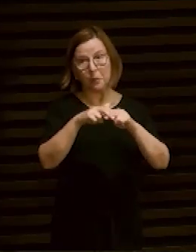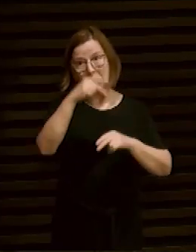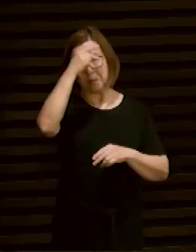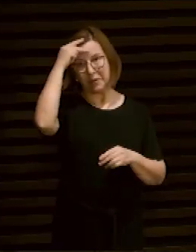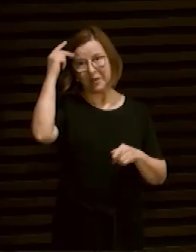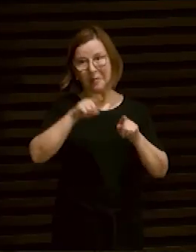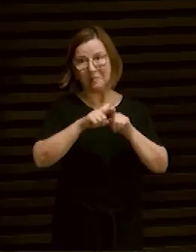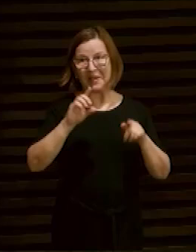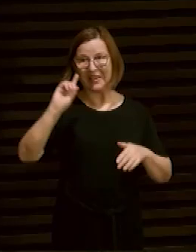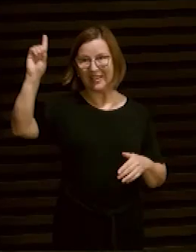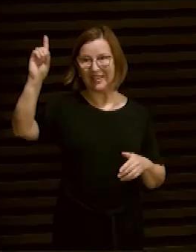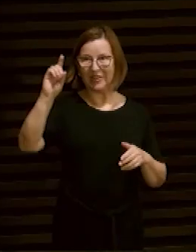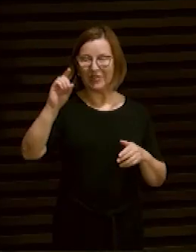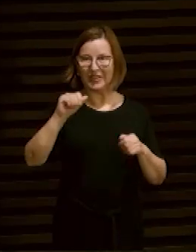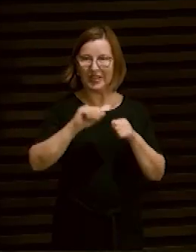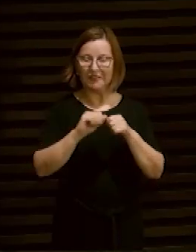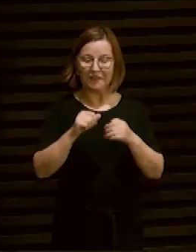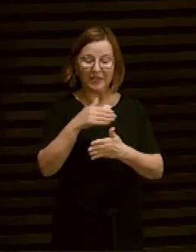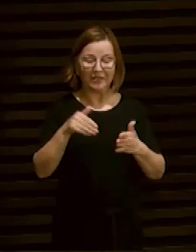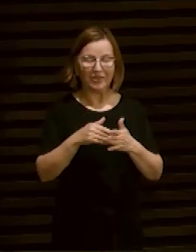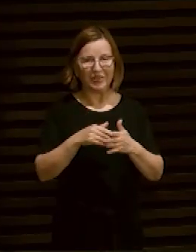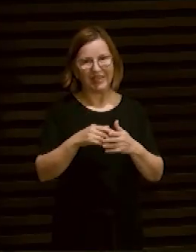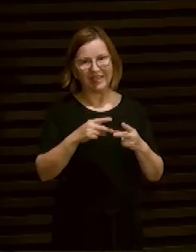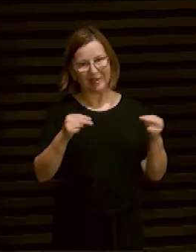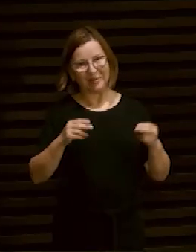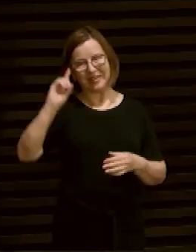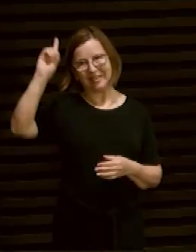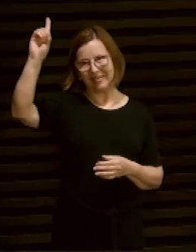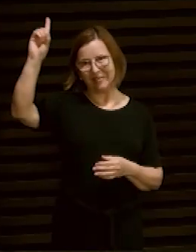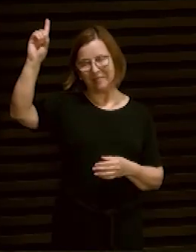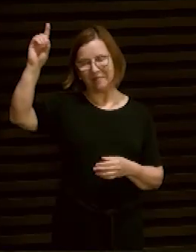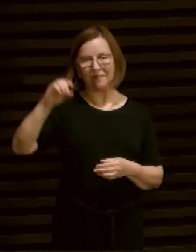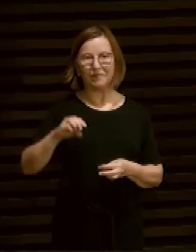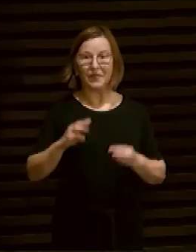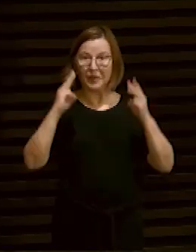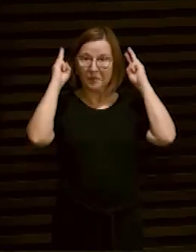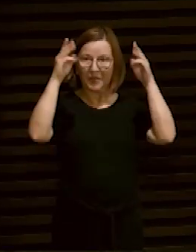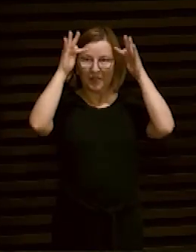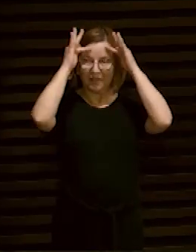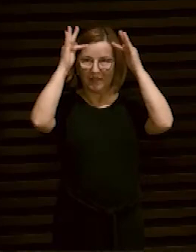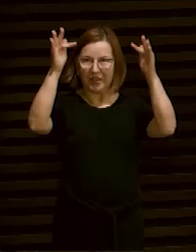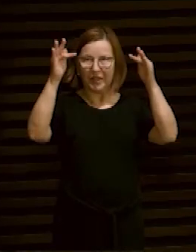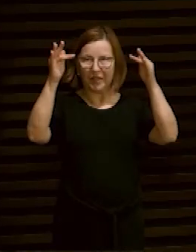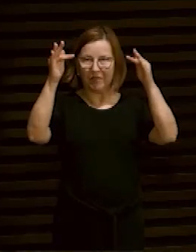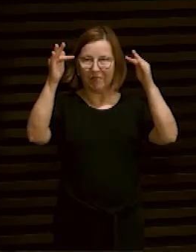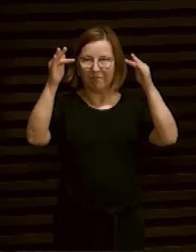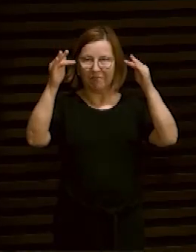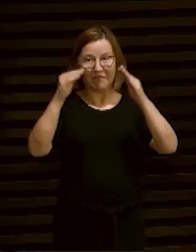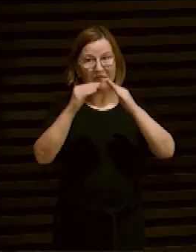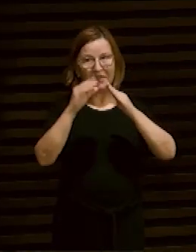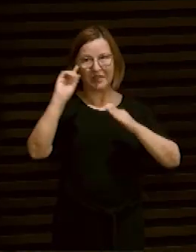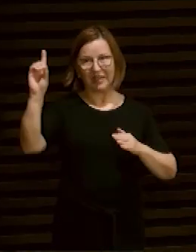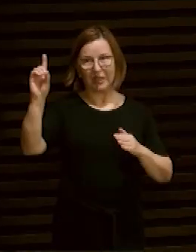as coisas é Deus. E Moisés era fiel em toda a casa de Deus